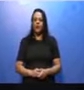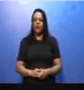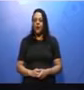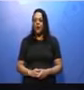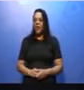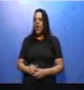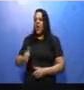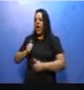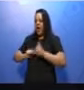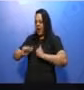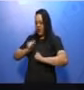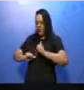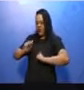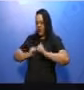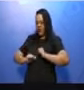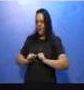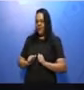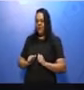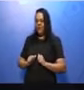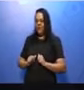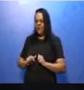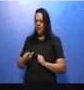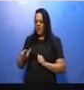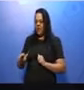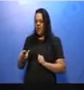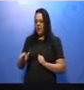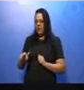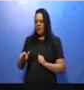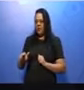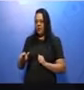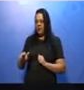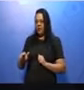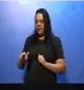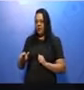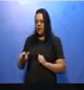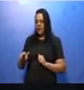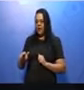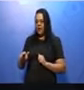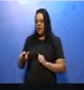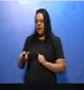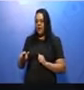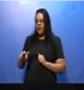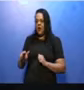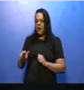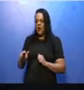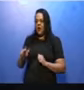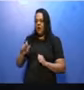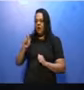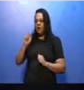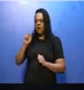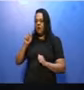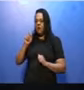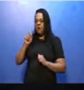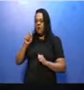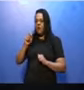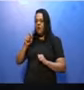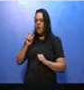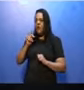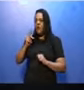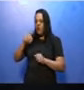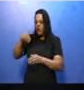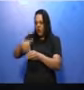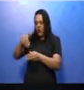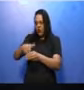ainda aqui, olha meu pronome relativo aqui, não é minha conjunção integrante, lá na